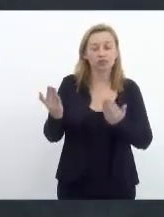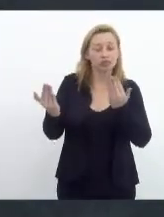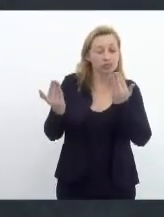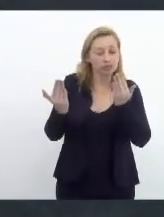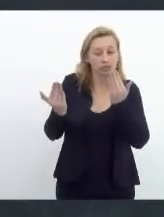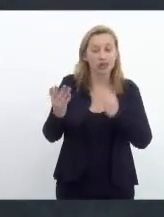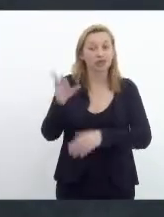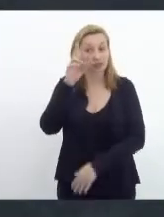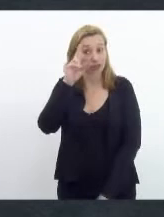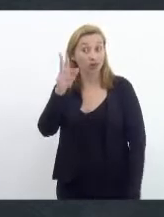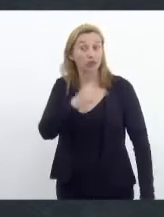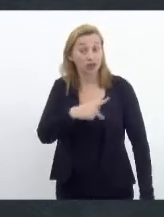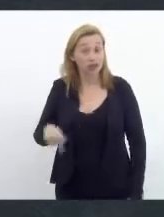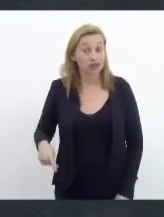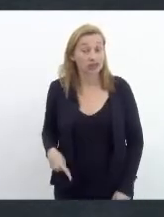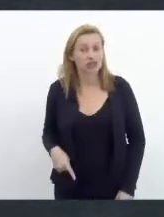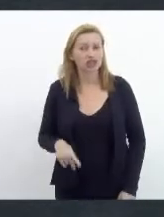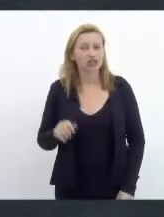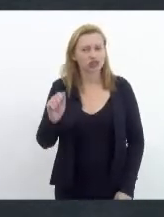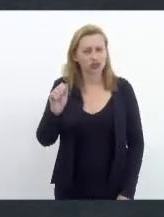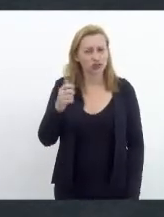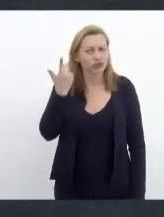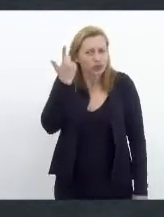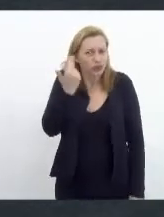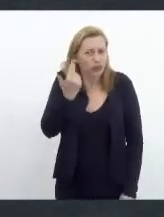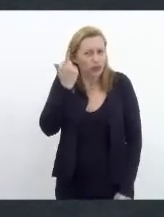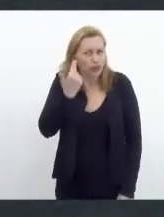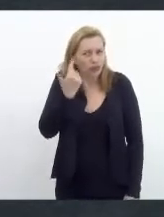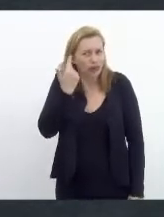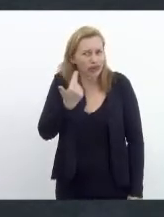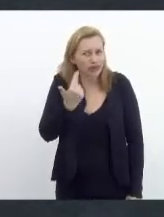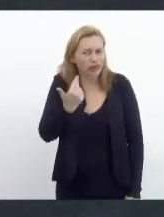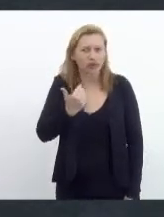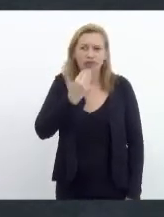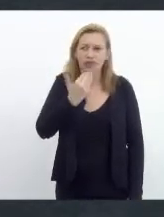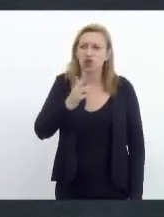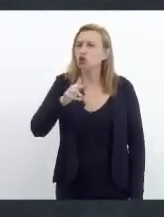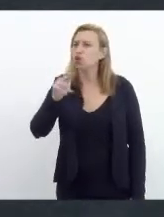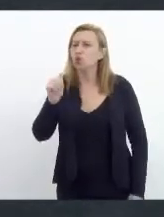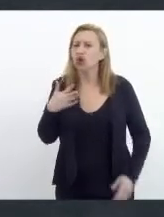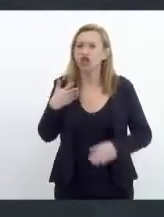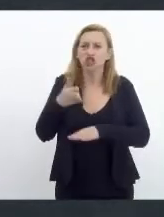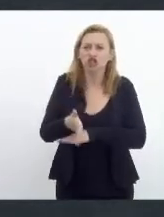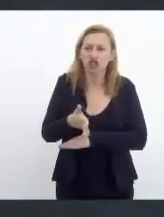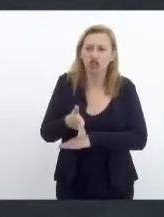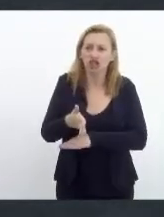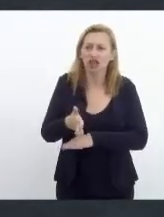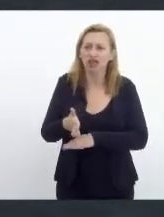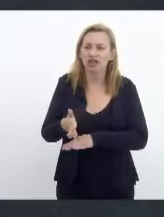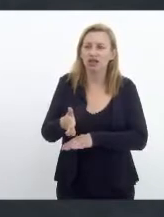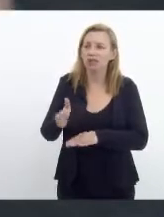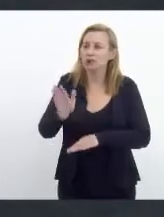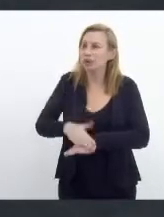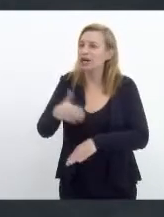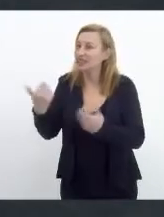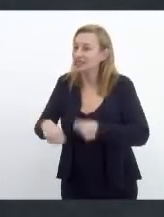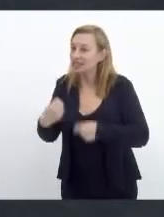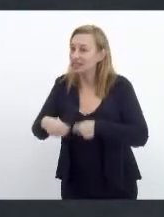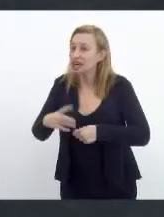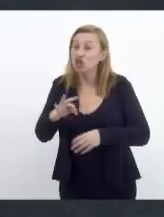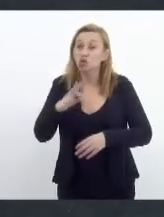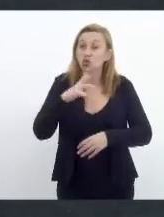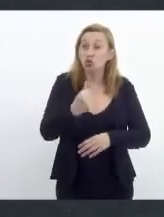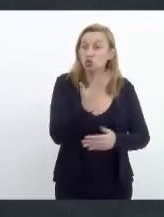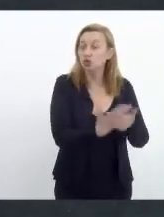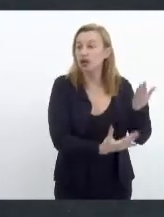senhor presidente, que geralmente essa isenção nunca chega no mais necessitado. Fica tudo na